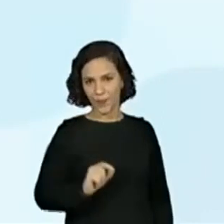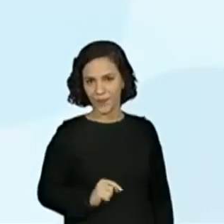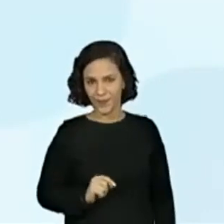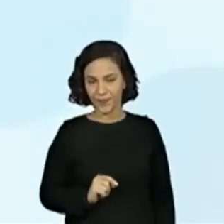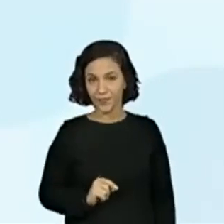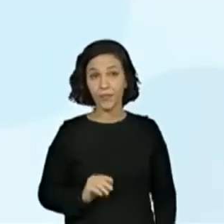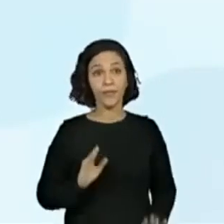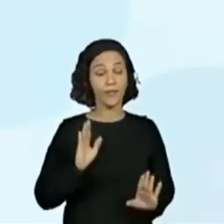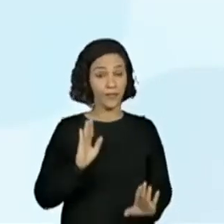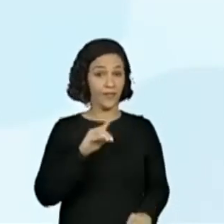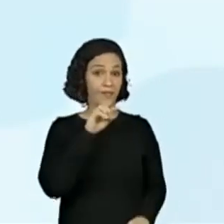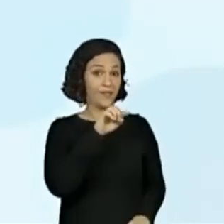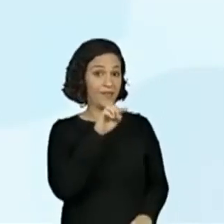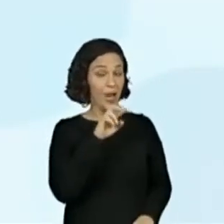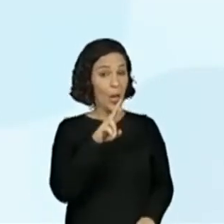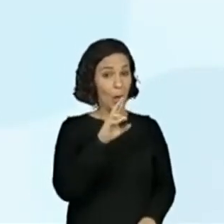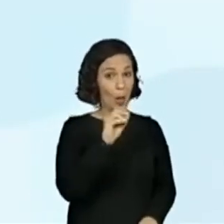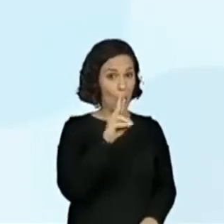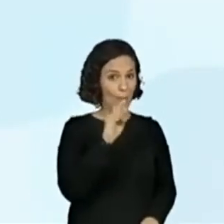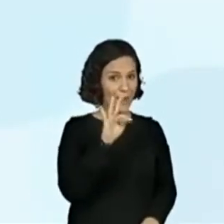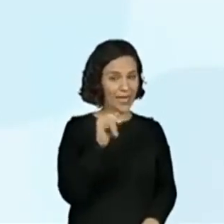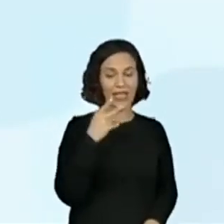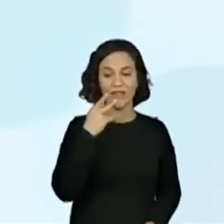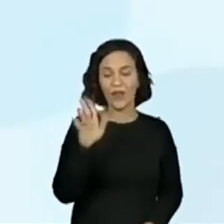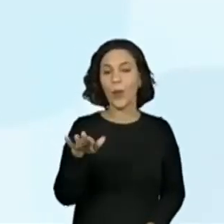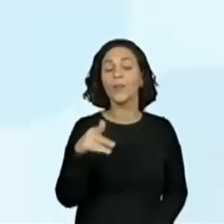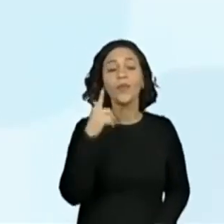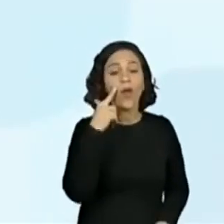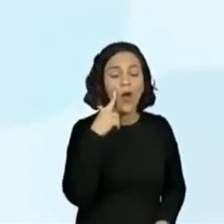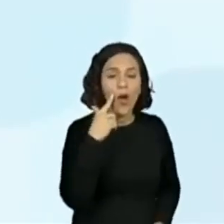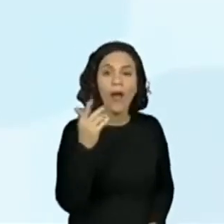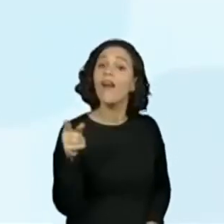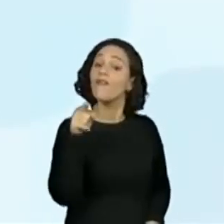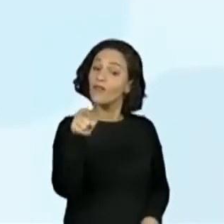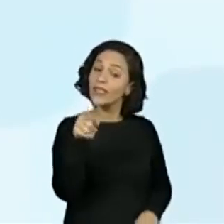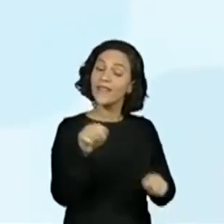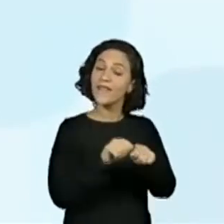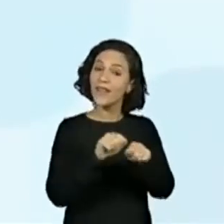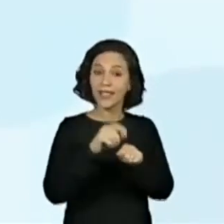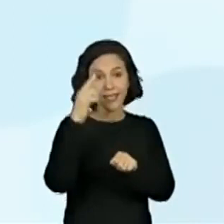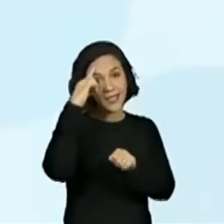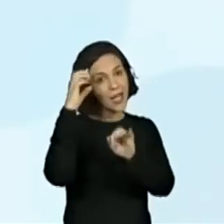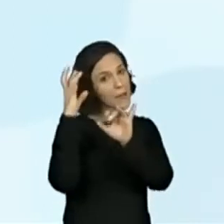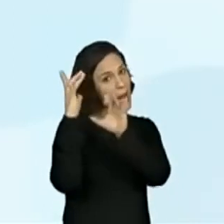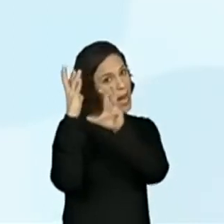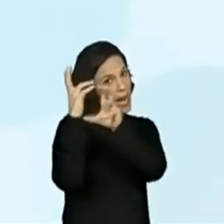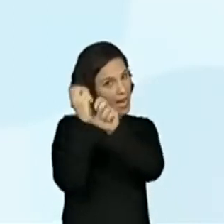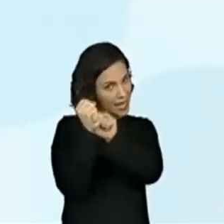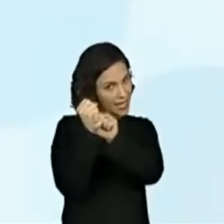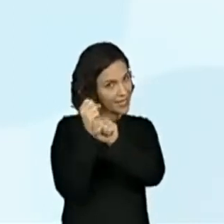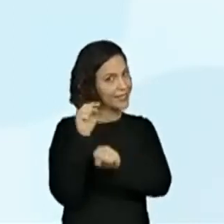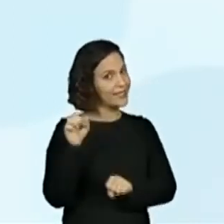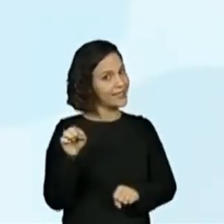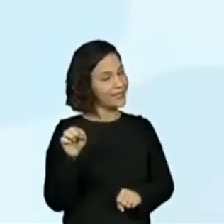Roberta propôs para Tiago fazer por cálculo mental, olha